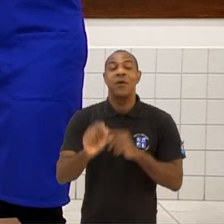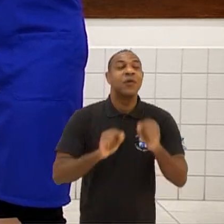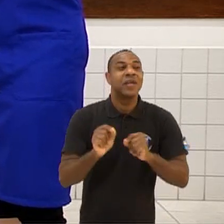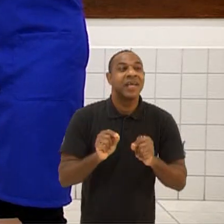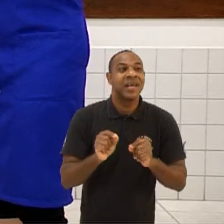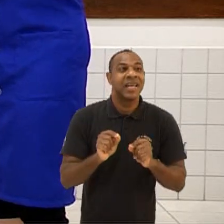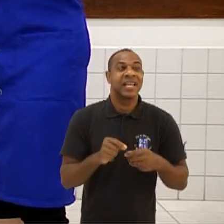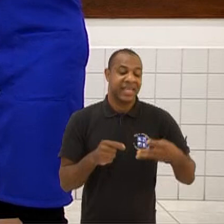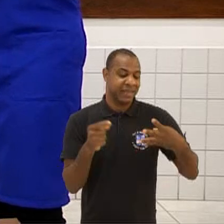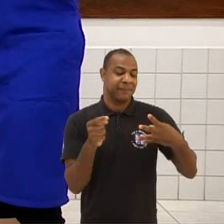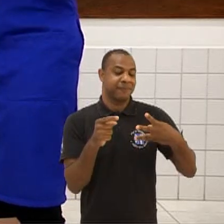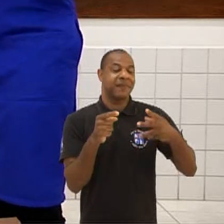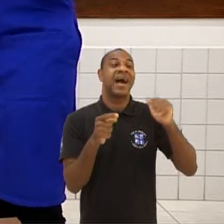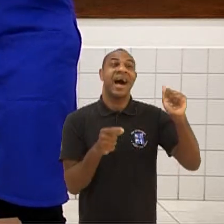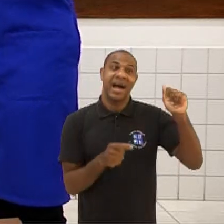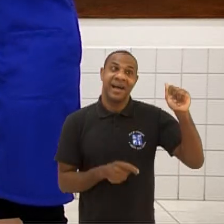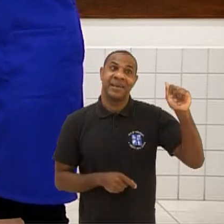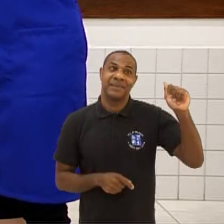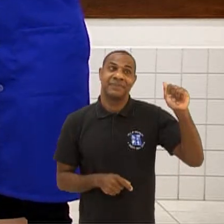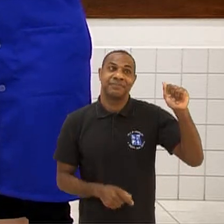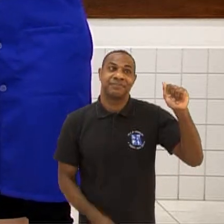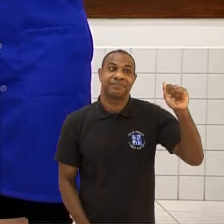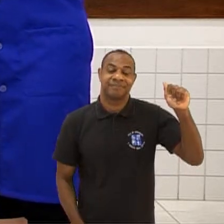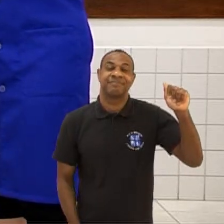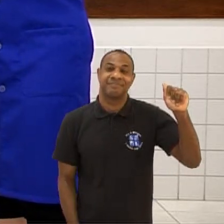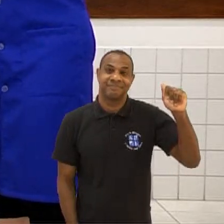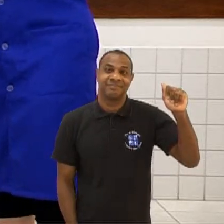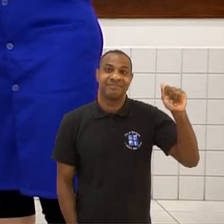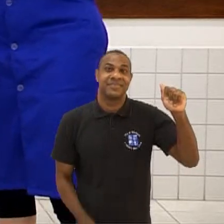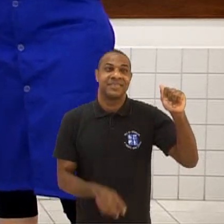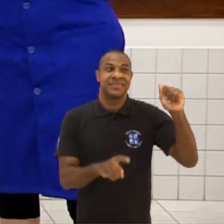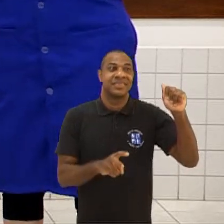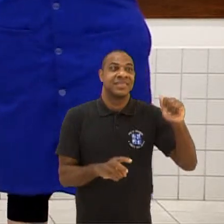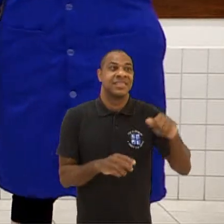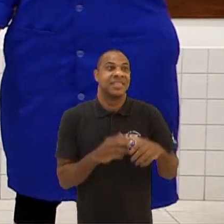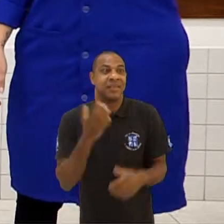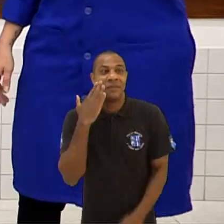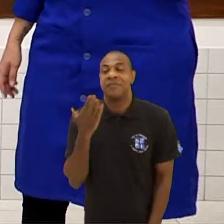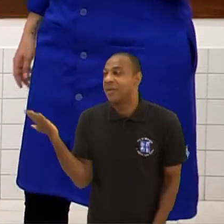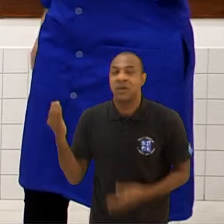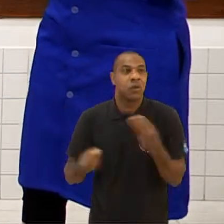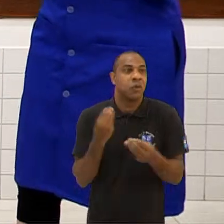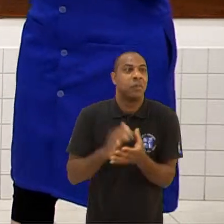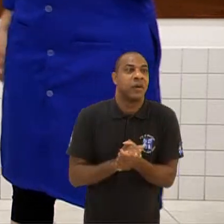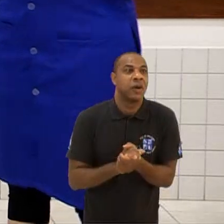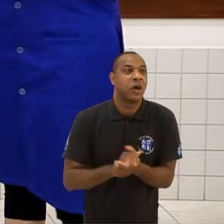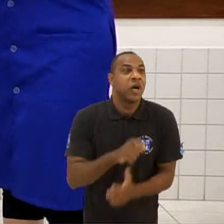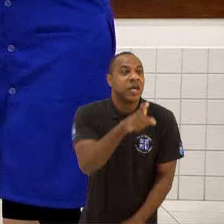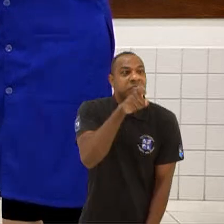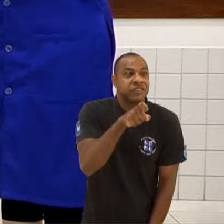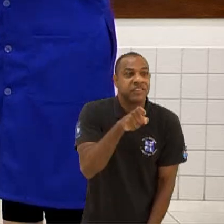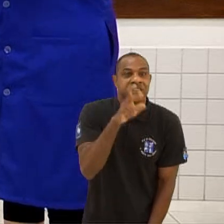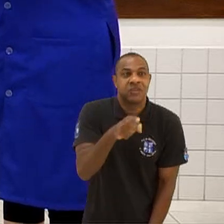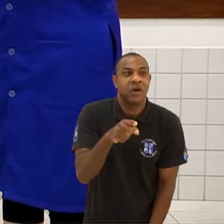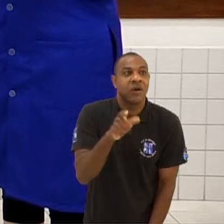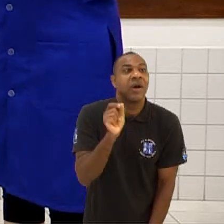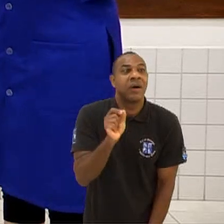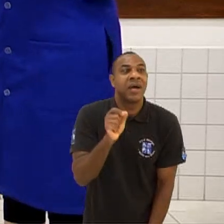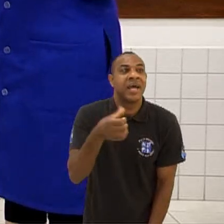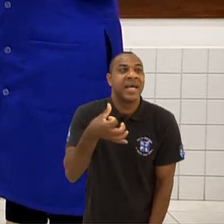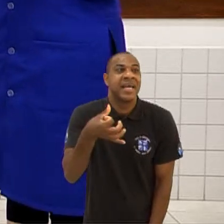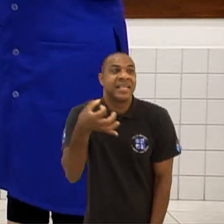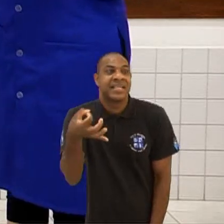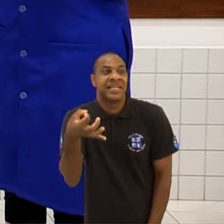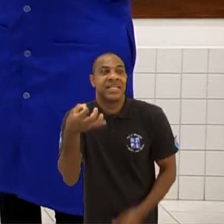que é a alternativa A. Não é? A. Vamos lá. Então vamos aí, ó. Diz que X é igual a 60, exatamente, a alternativa A. E